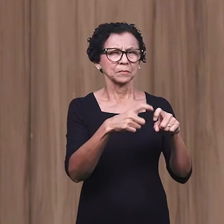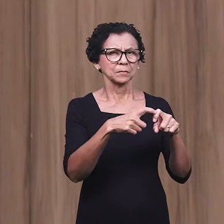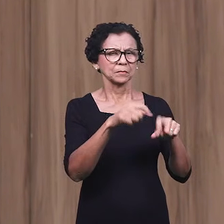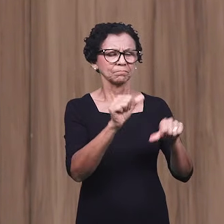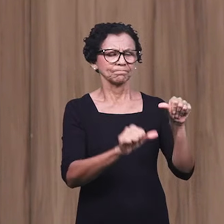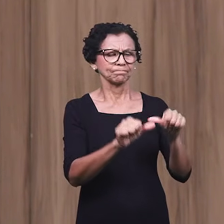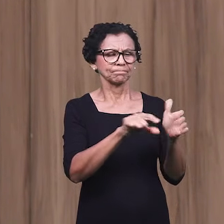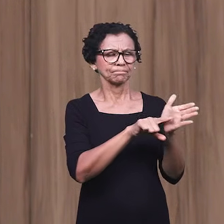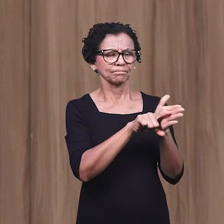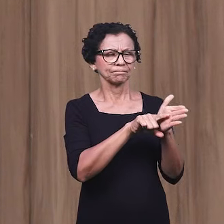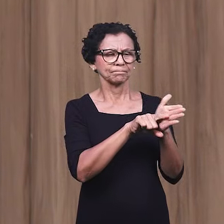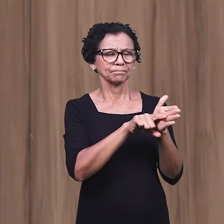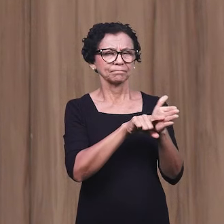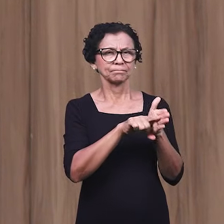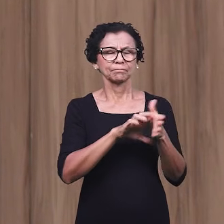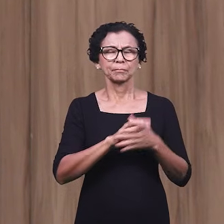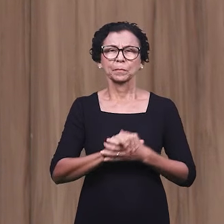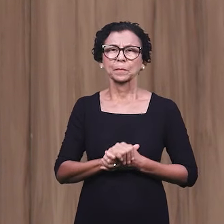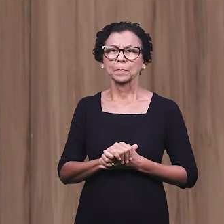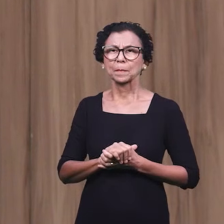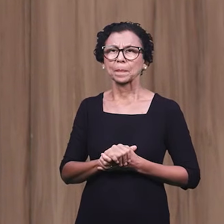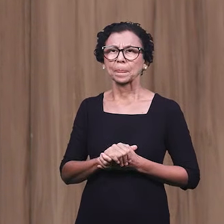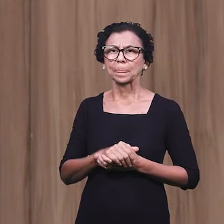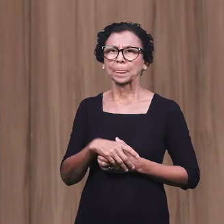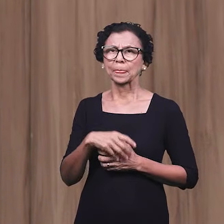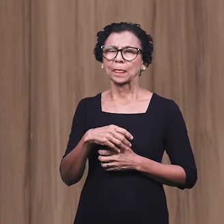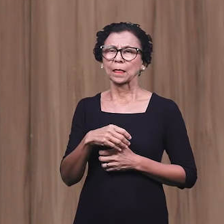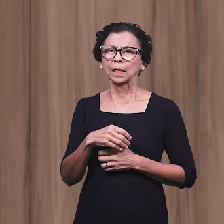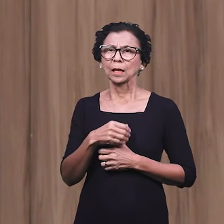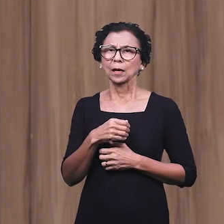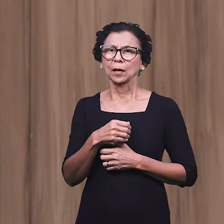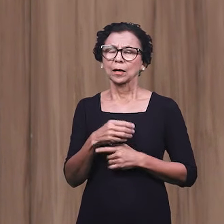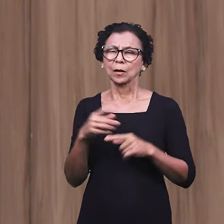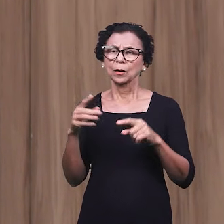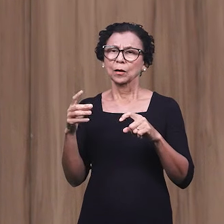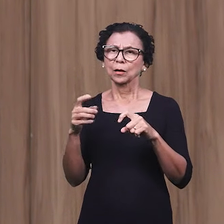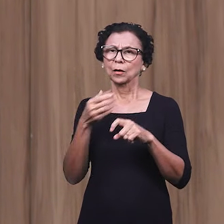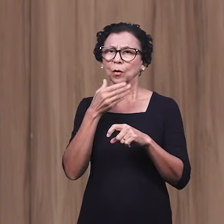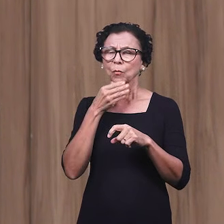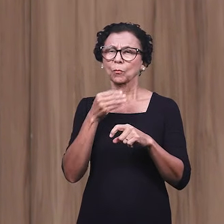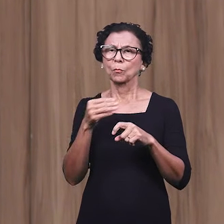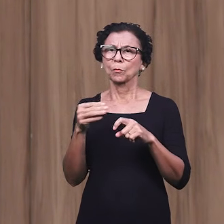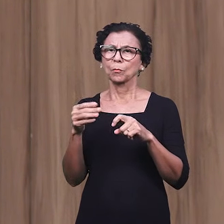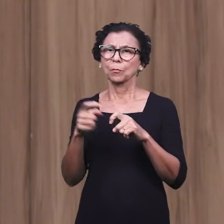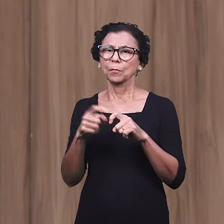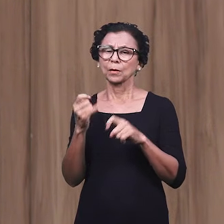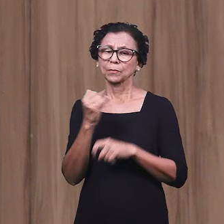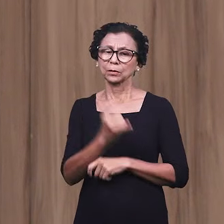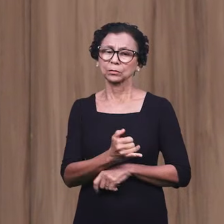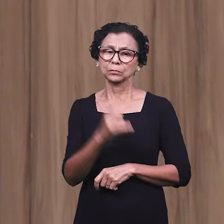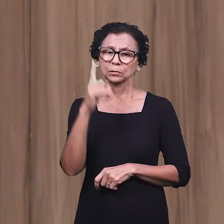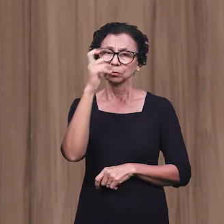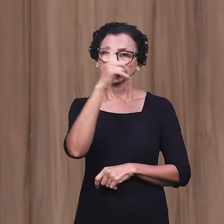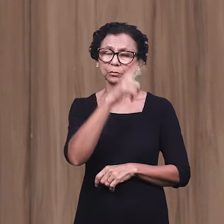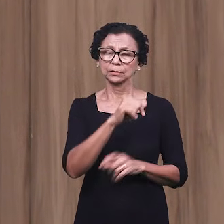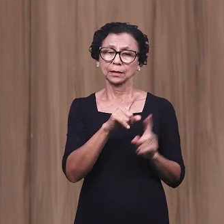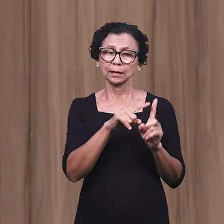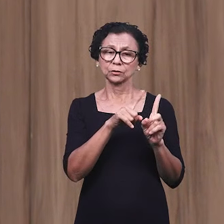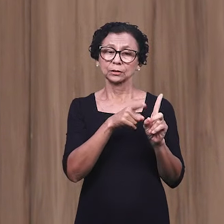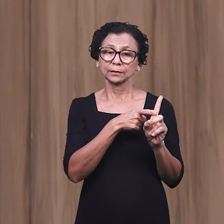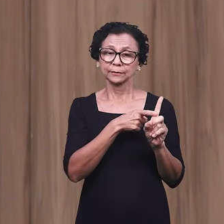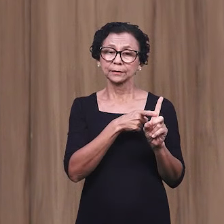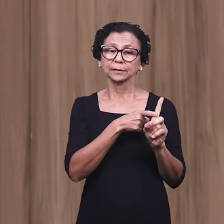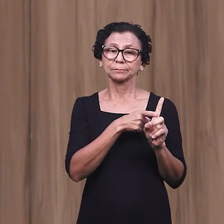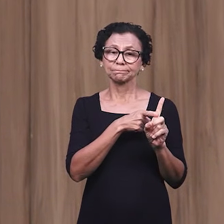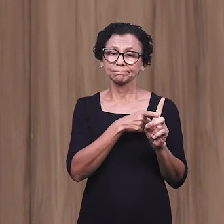sua gravidez e que será necessário fazer alguns exames nos próximos dias. Ela está apreensiva e